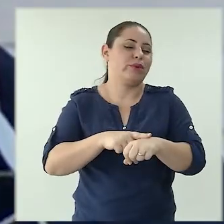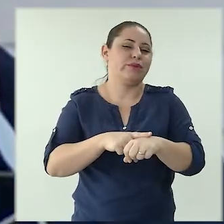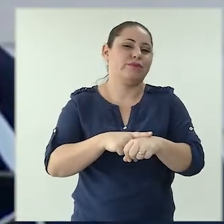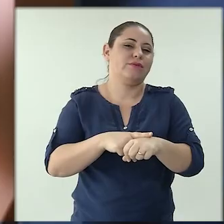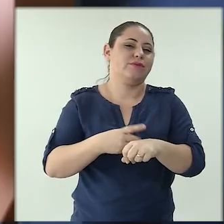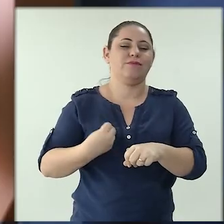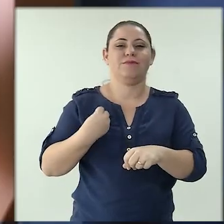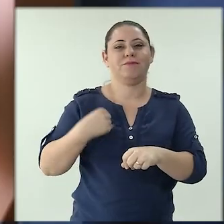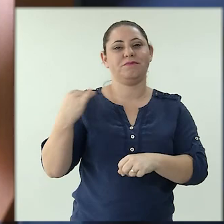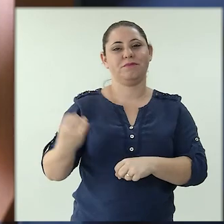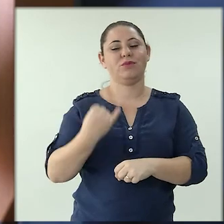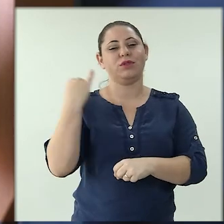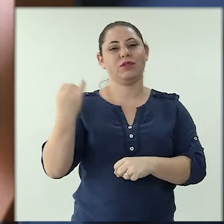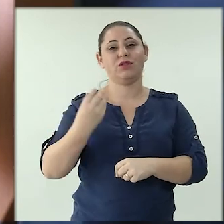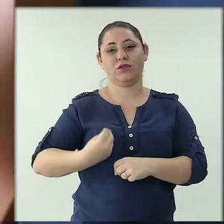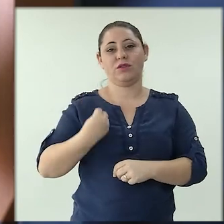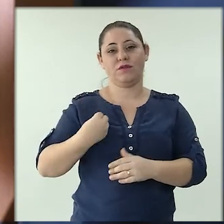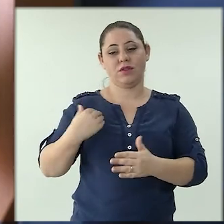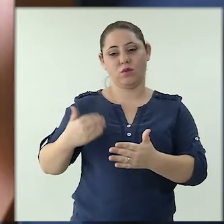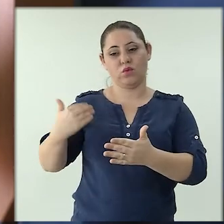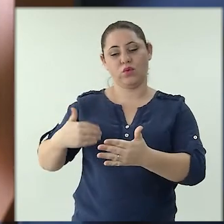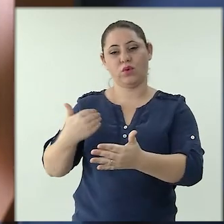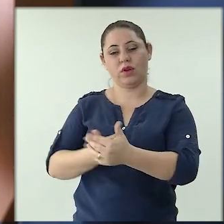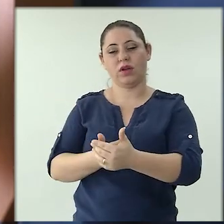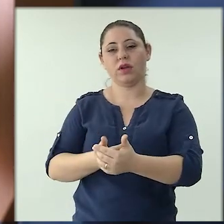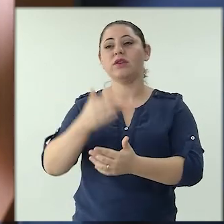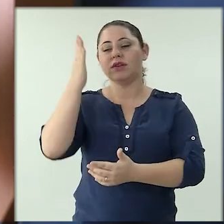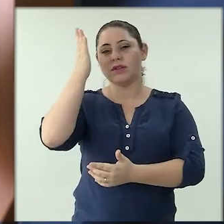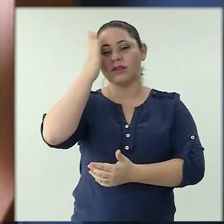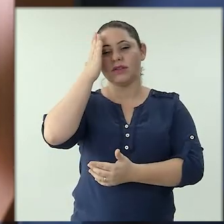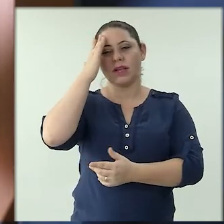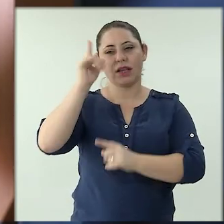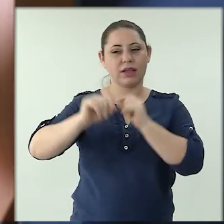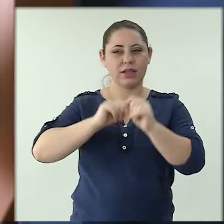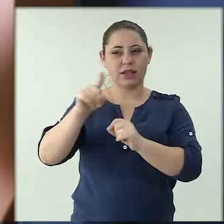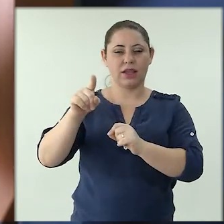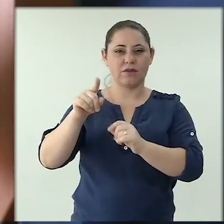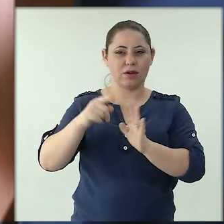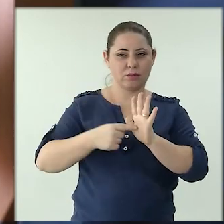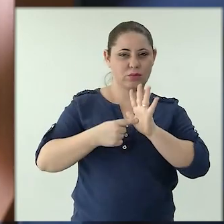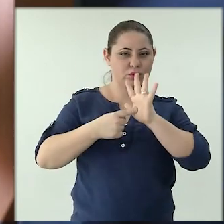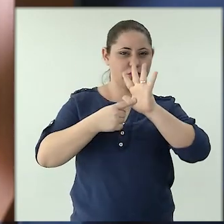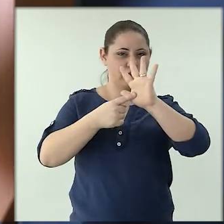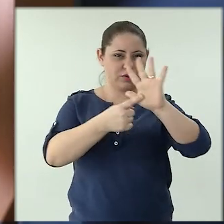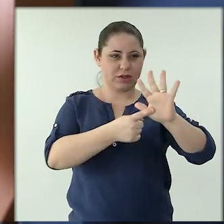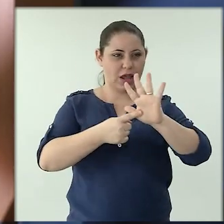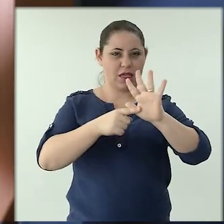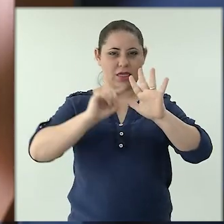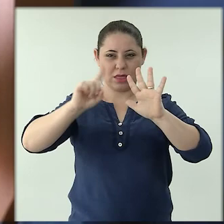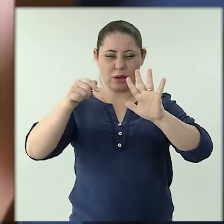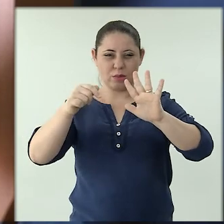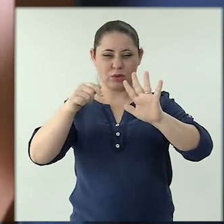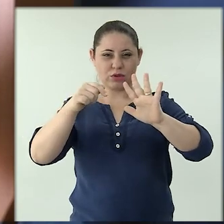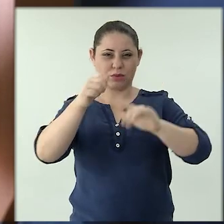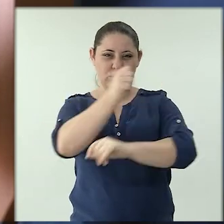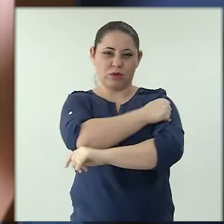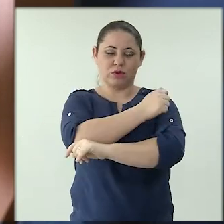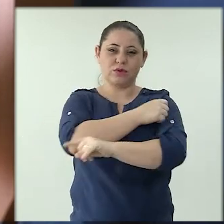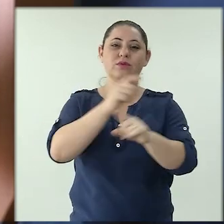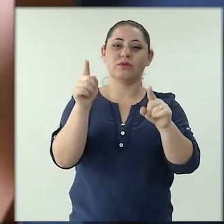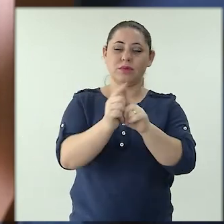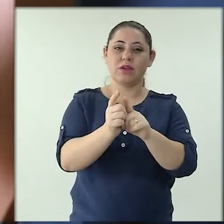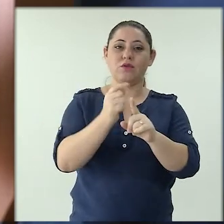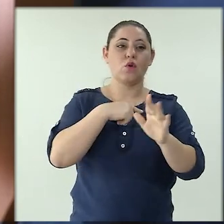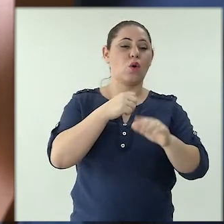momentos importantes na nossa trajetória, tanto na minha quanto na dele. Eu sei que ele vai mostrar esse programa aí para depois, para os alunos,